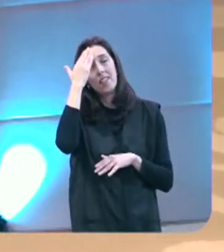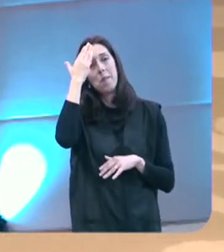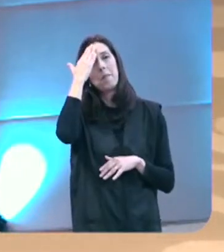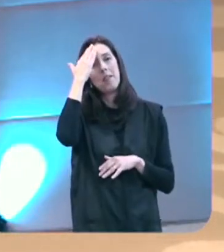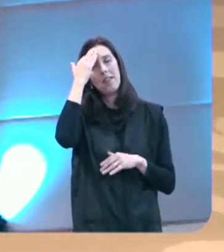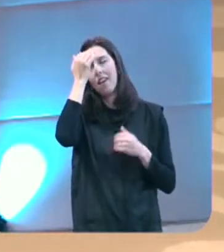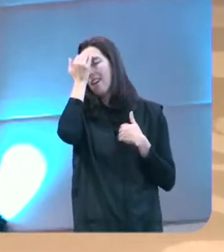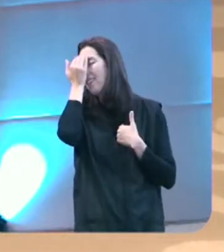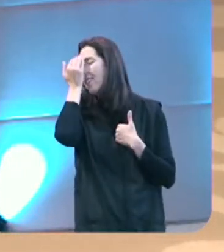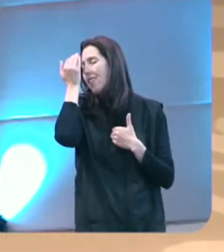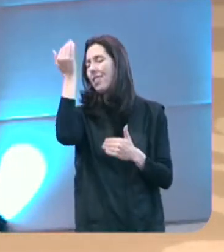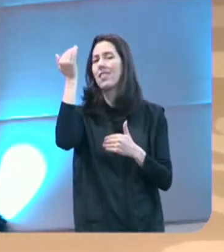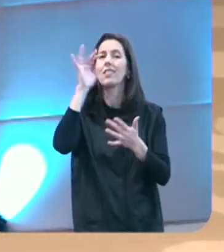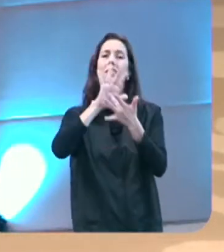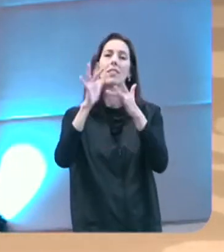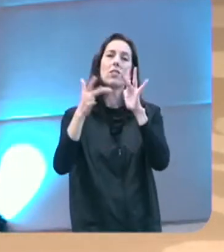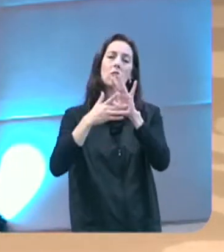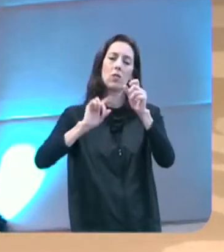agradecer-lhe.